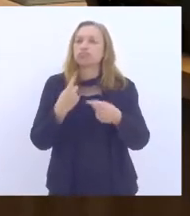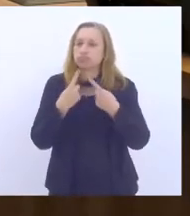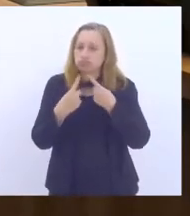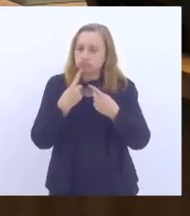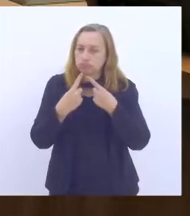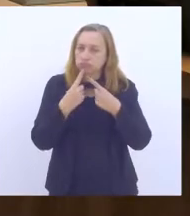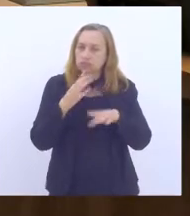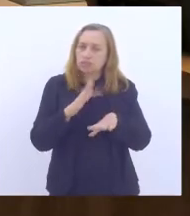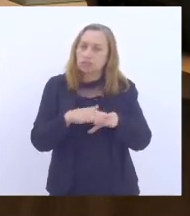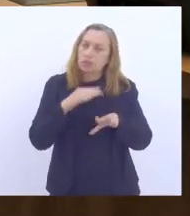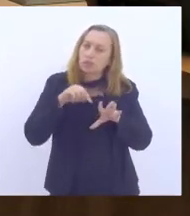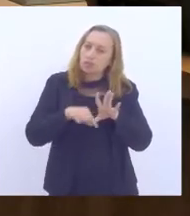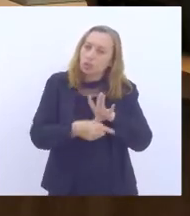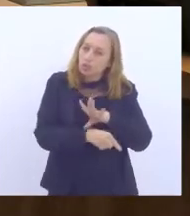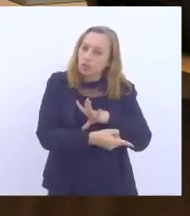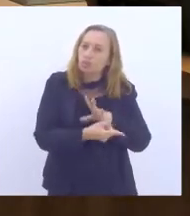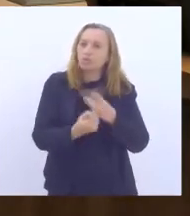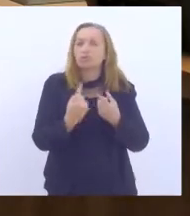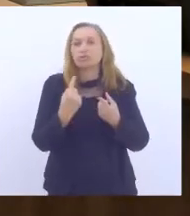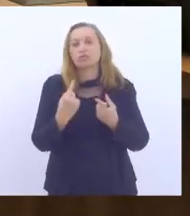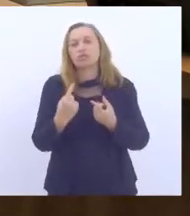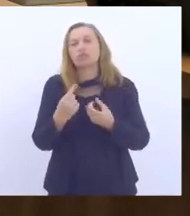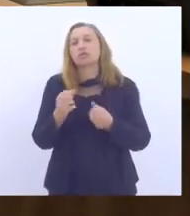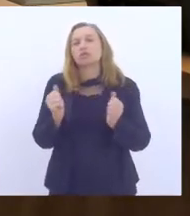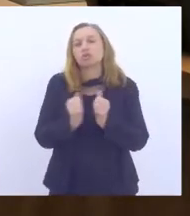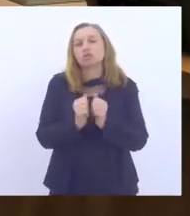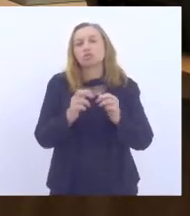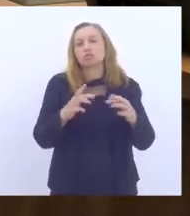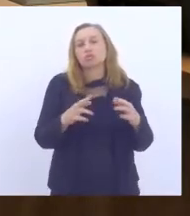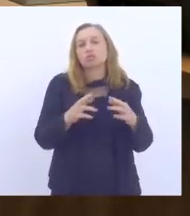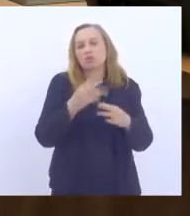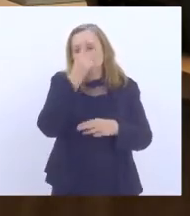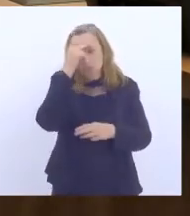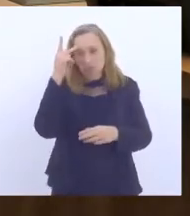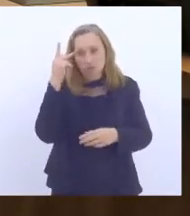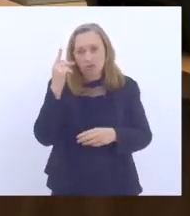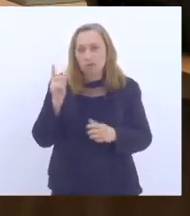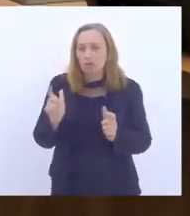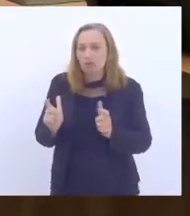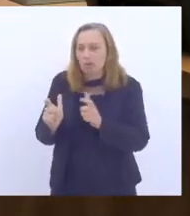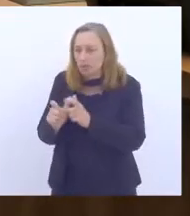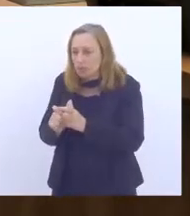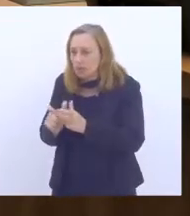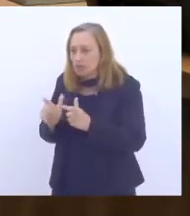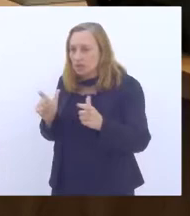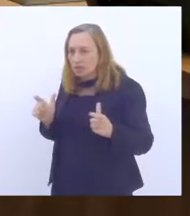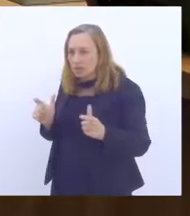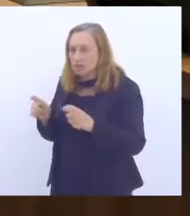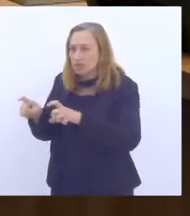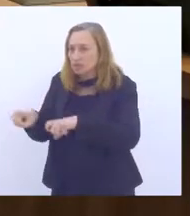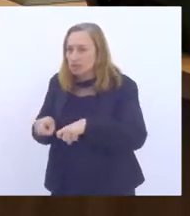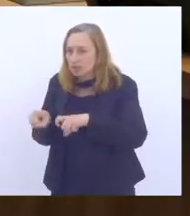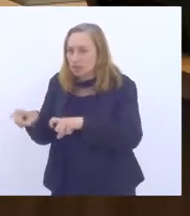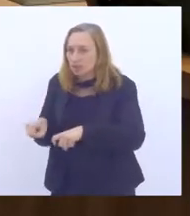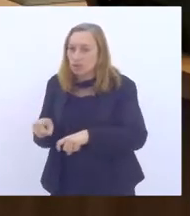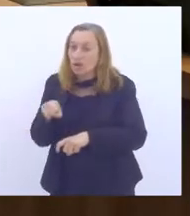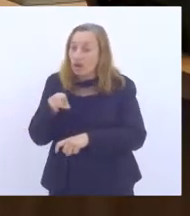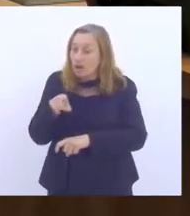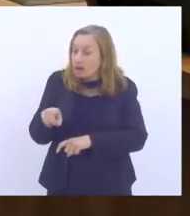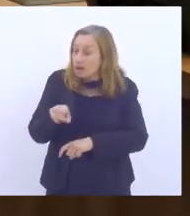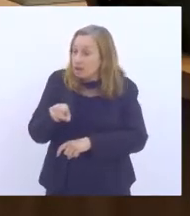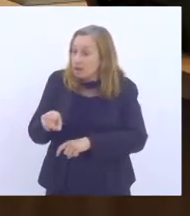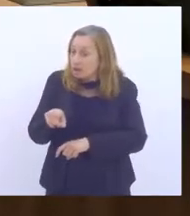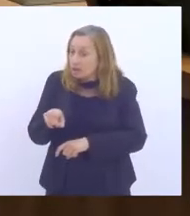debate mais complementar justamente com a sociedade com pessoas pequenos e médios agricultores aqueles que vão